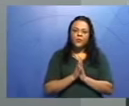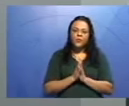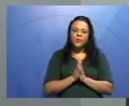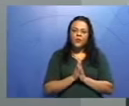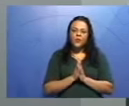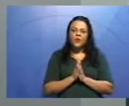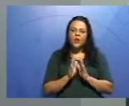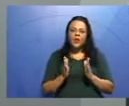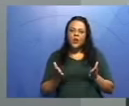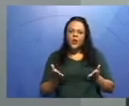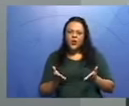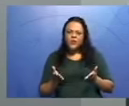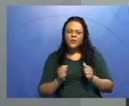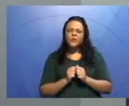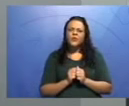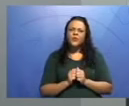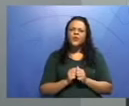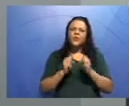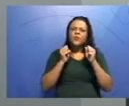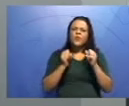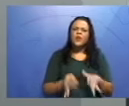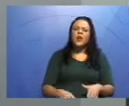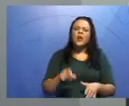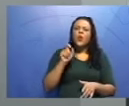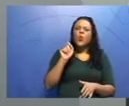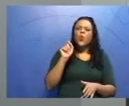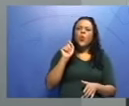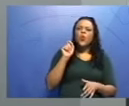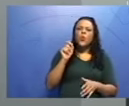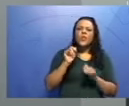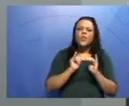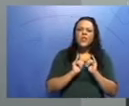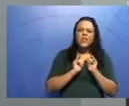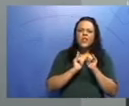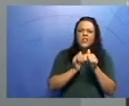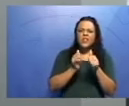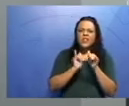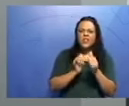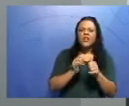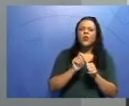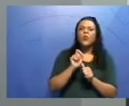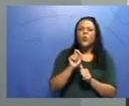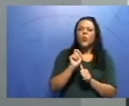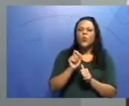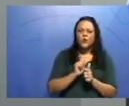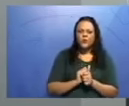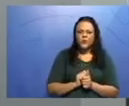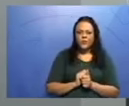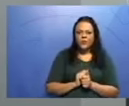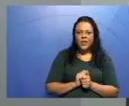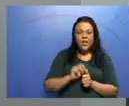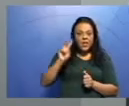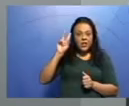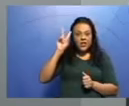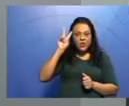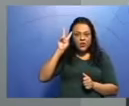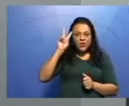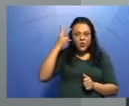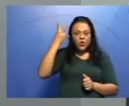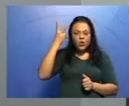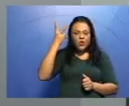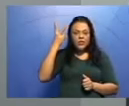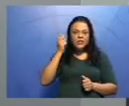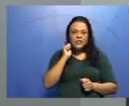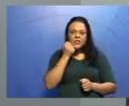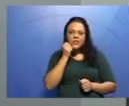Mas antes, vamos falar o que são narrativas. Vamos relembrar? Acho importante dar uma relembrada. Narrativas são histórias